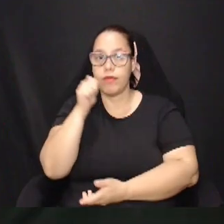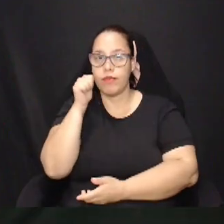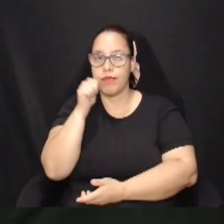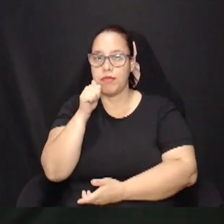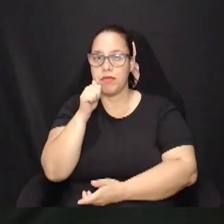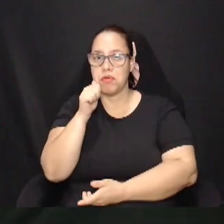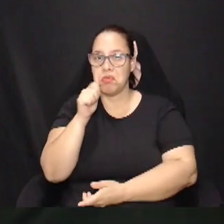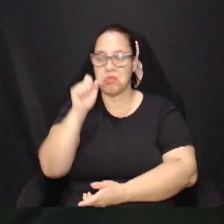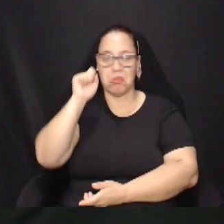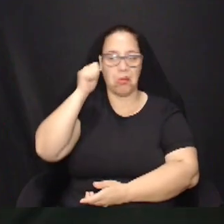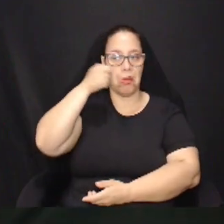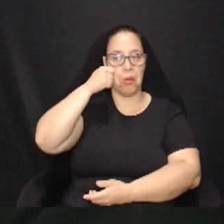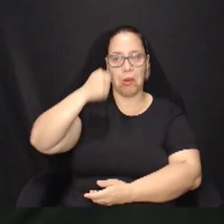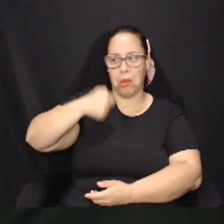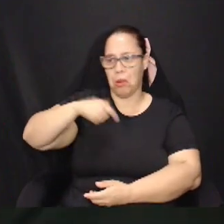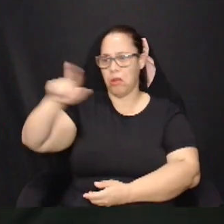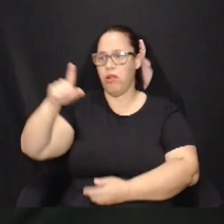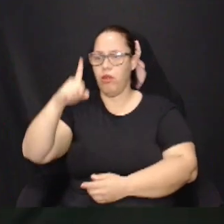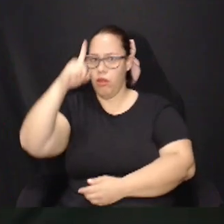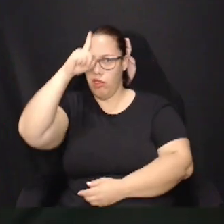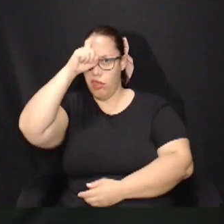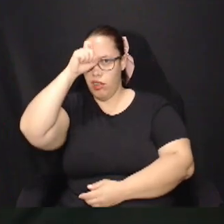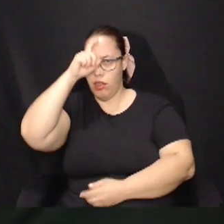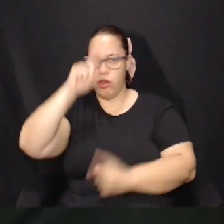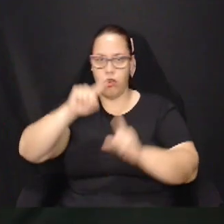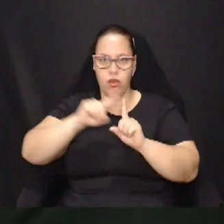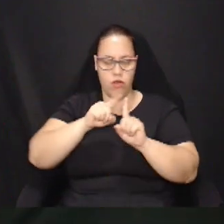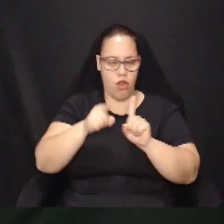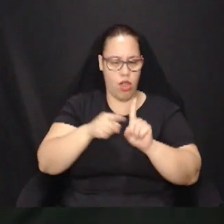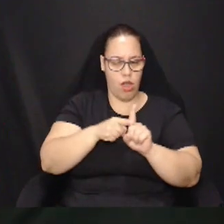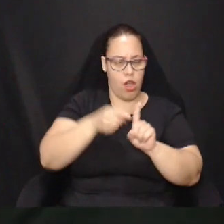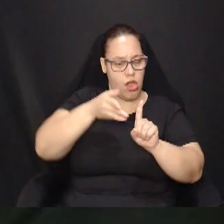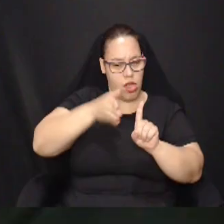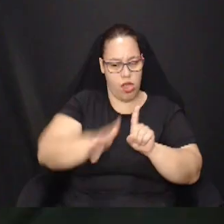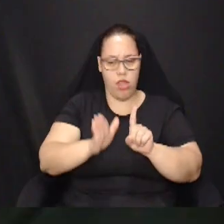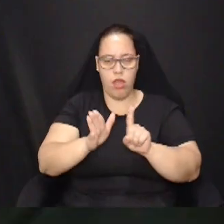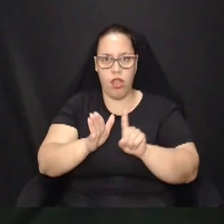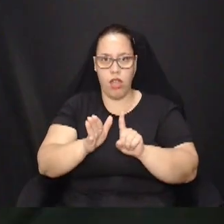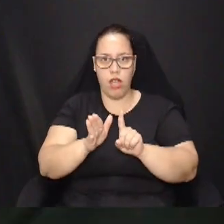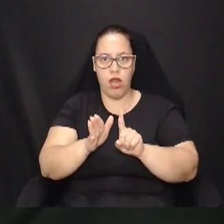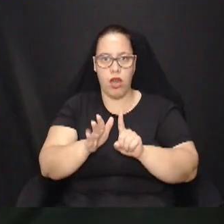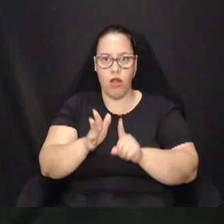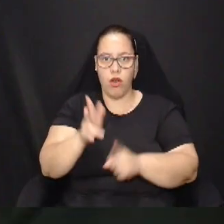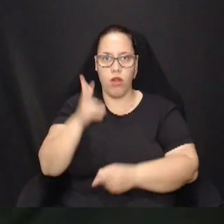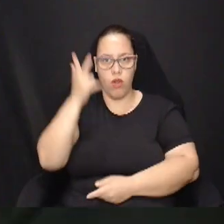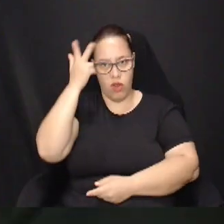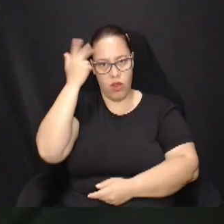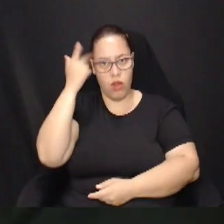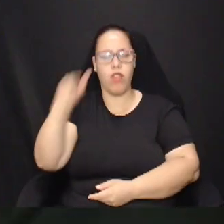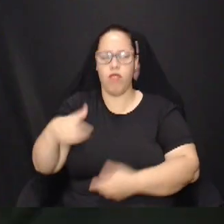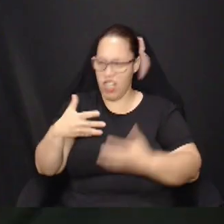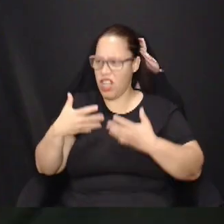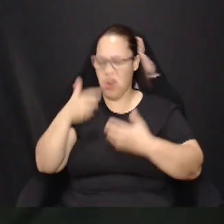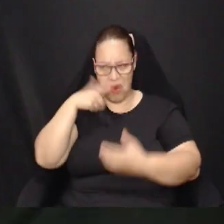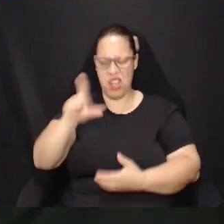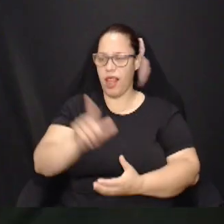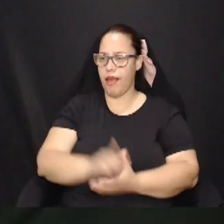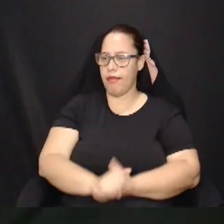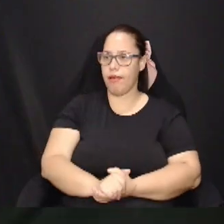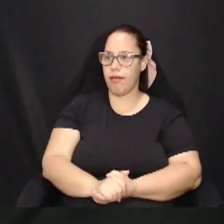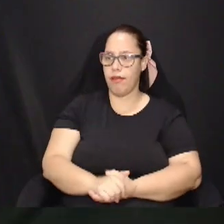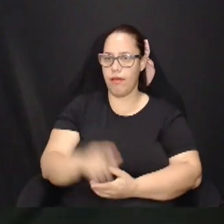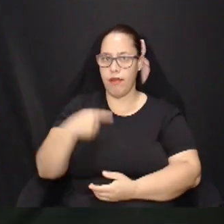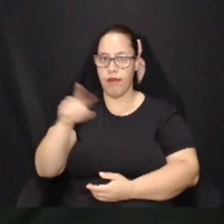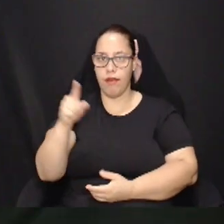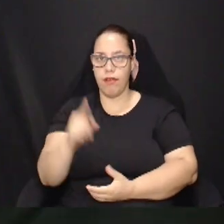vai para o hospital, ela vai ter um filho, então vamos lá que o parto vai ser normal, porque você aguenta, né, vamos lá e tal. E aí,